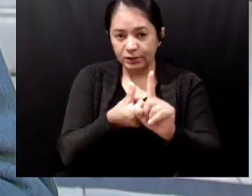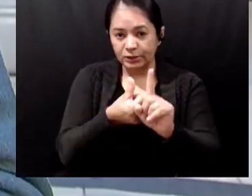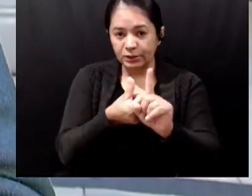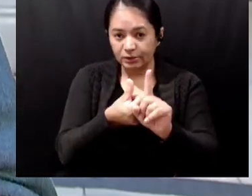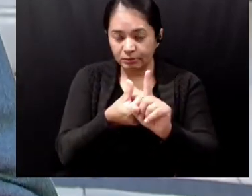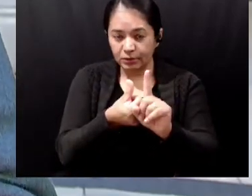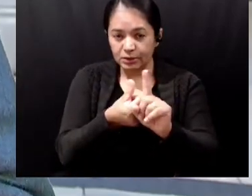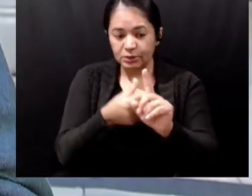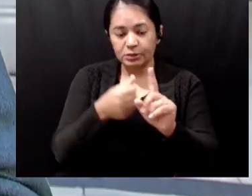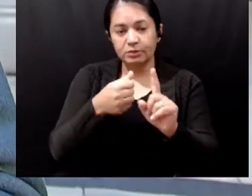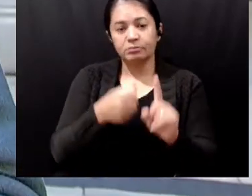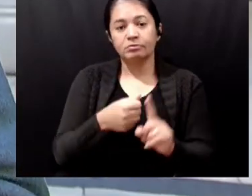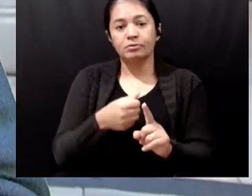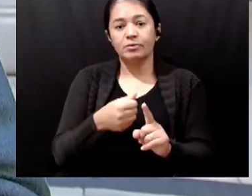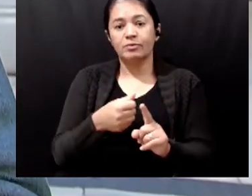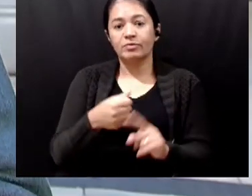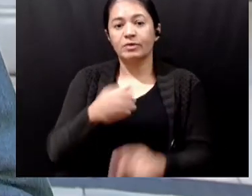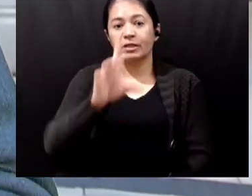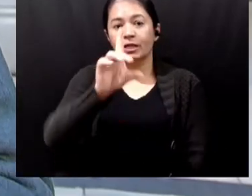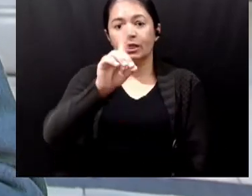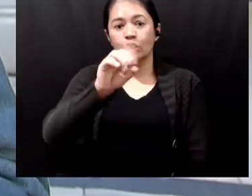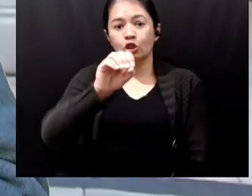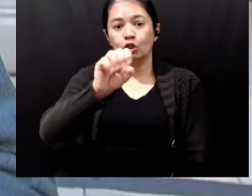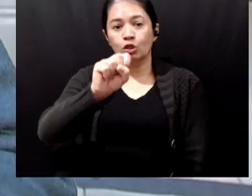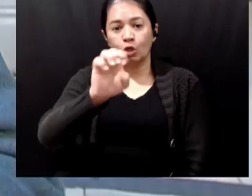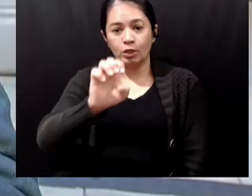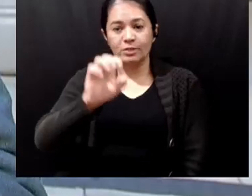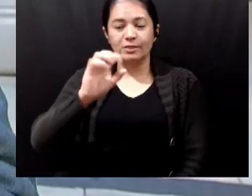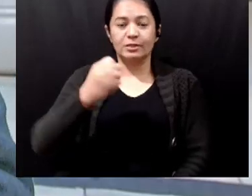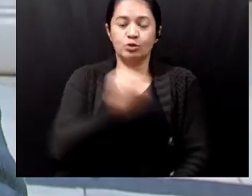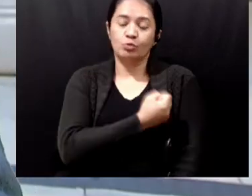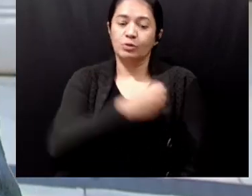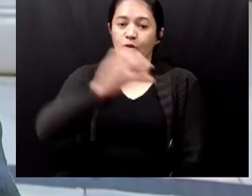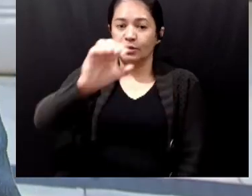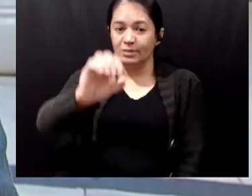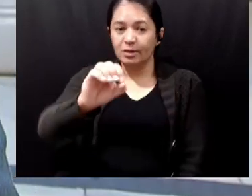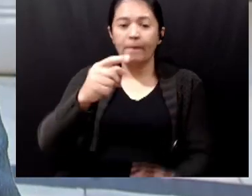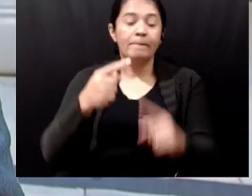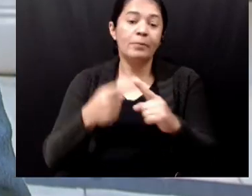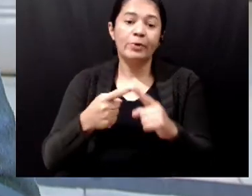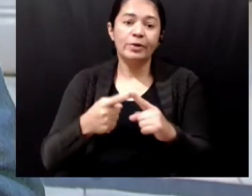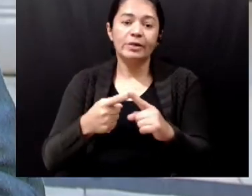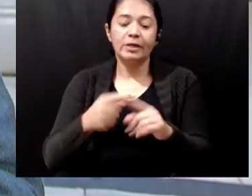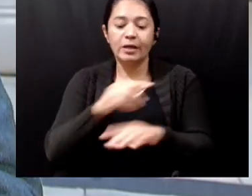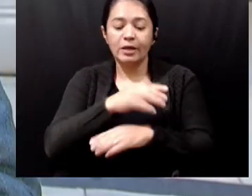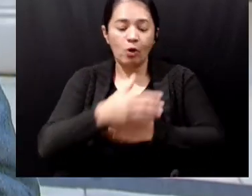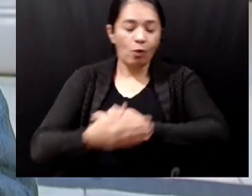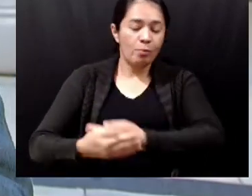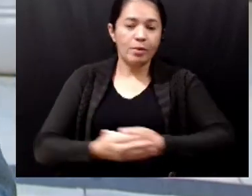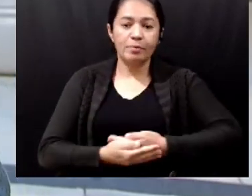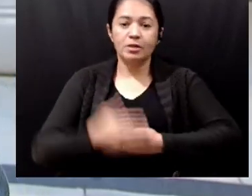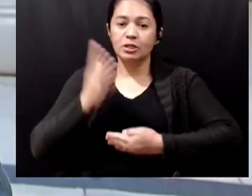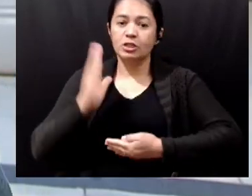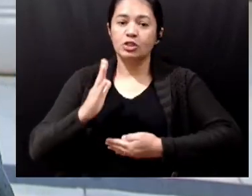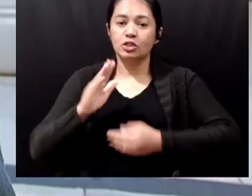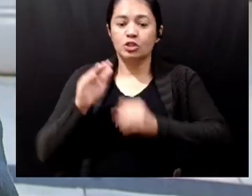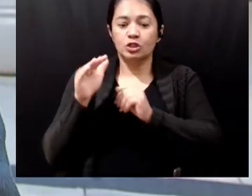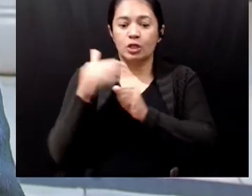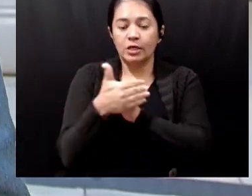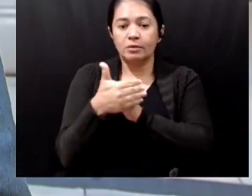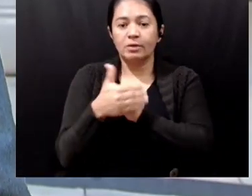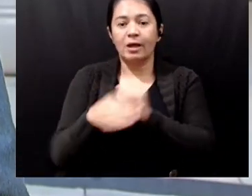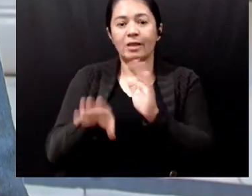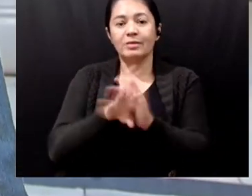de dose 0 da vacina de sarampo. Por quê? Para que essas crianças já estejam protegidas até 6 meses, porque